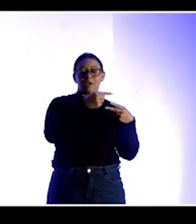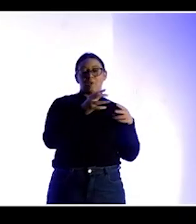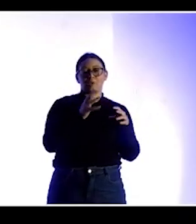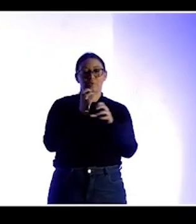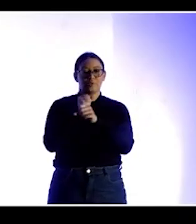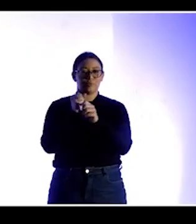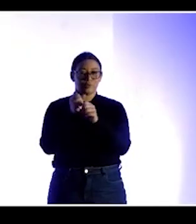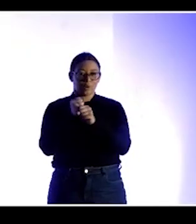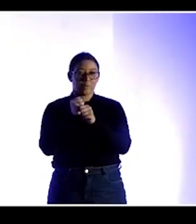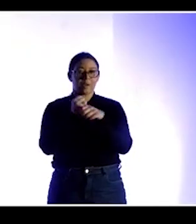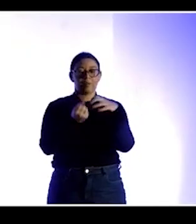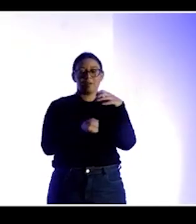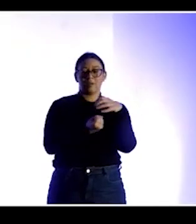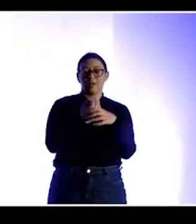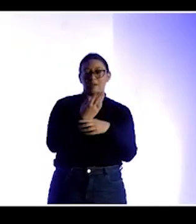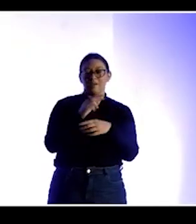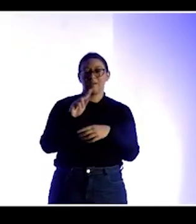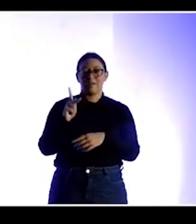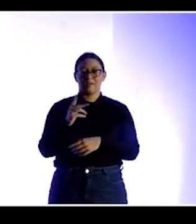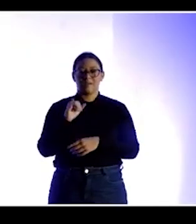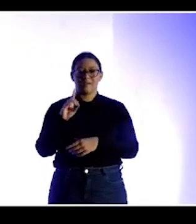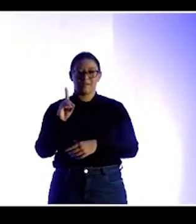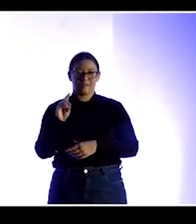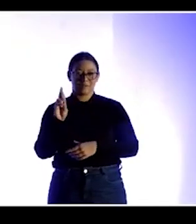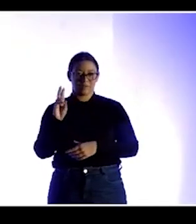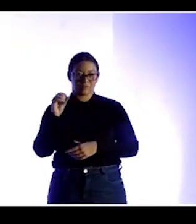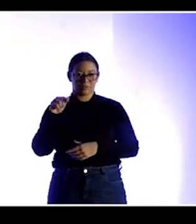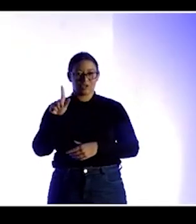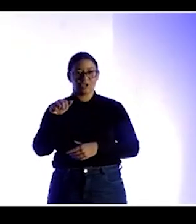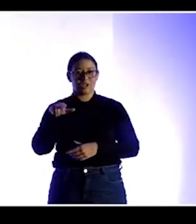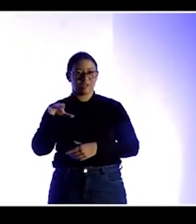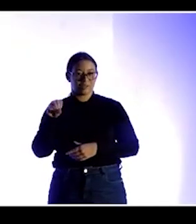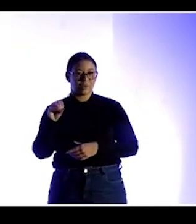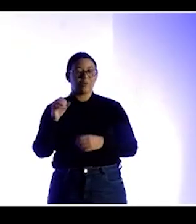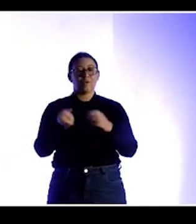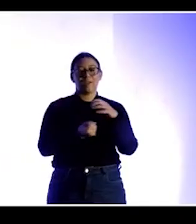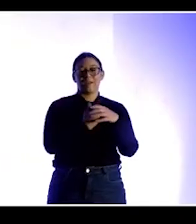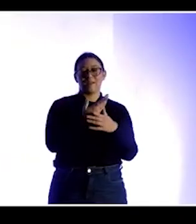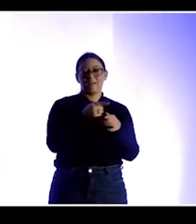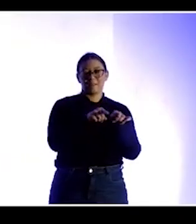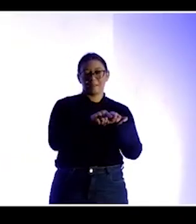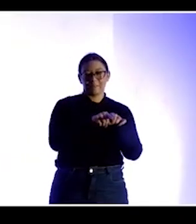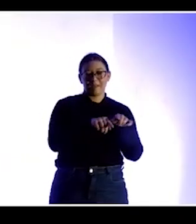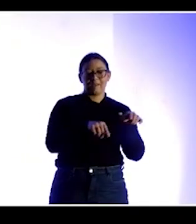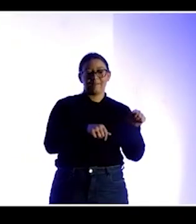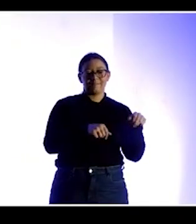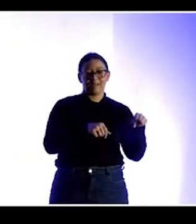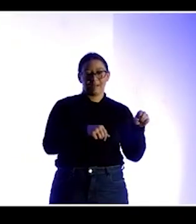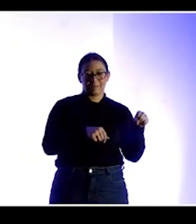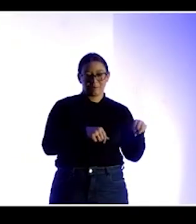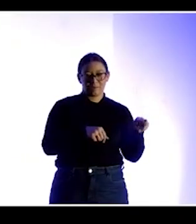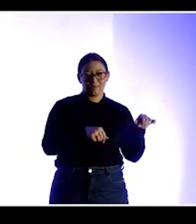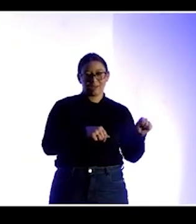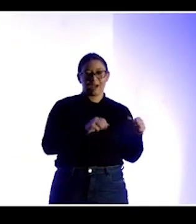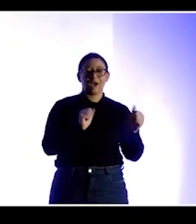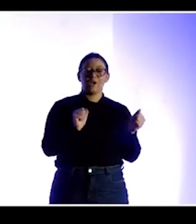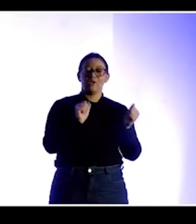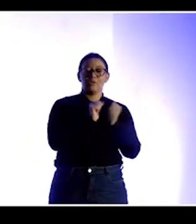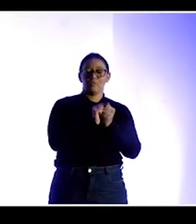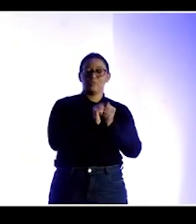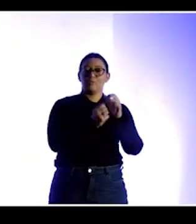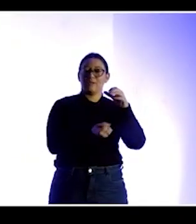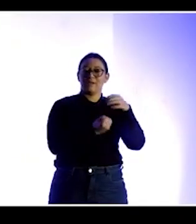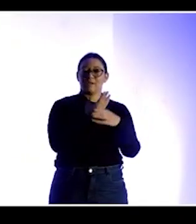aqui, produzo hidrogênio, reajo ele com nitrogênio do ar e faço amônia, reajo essa amônia com ácido sulfúrico e faço sulfato